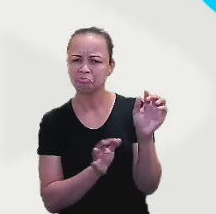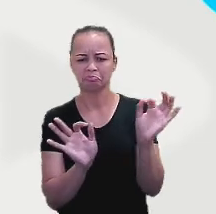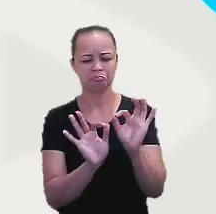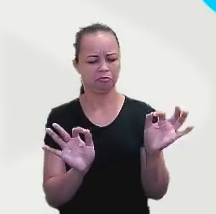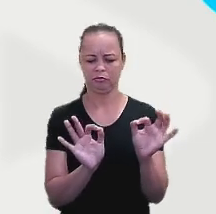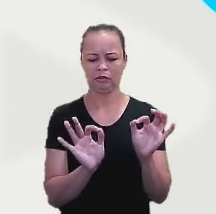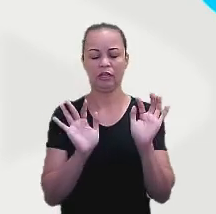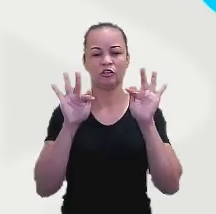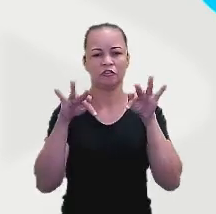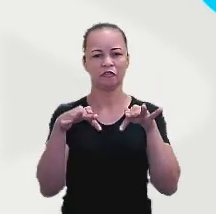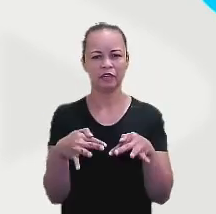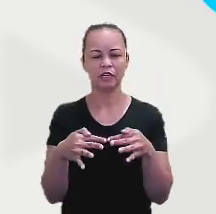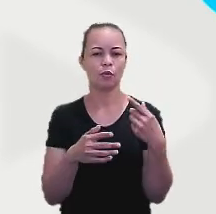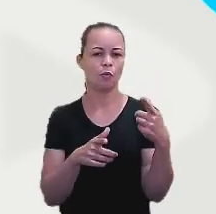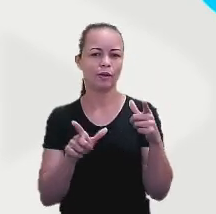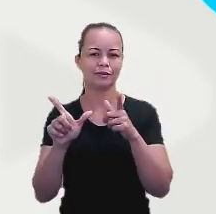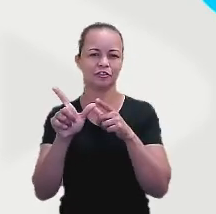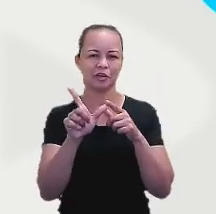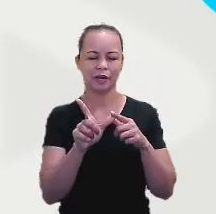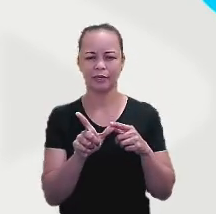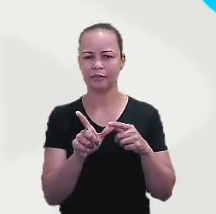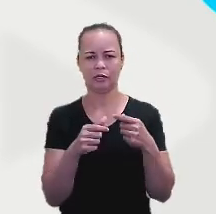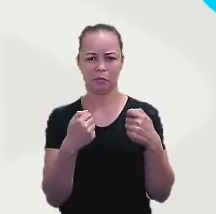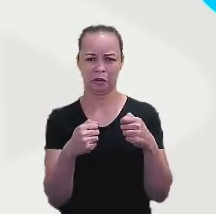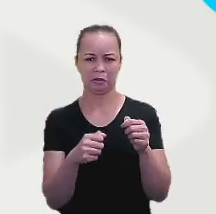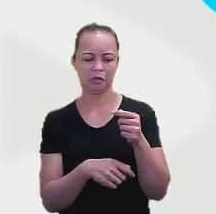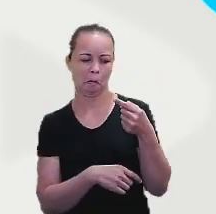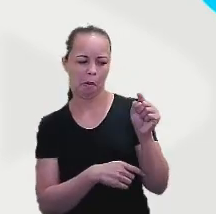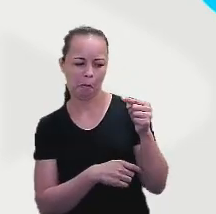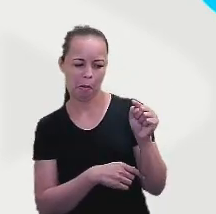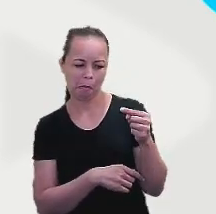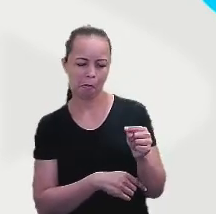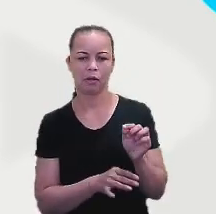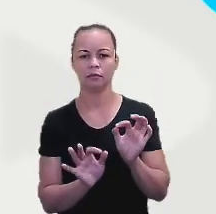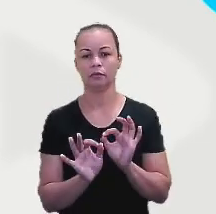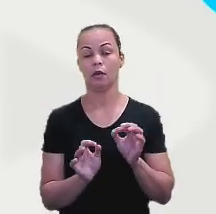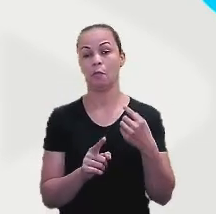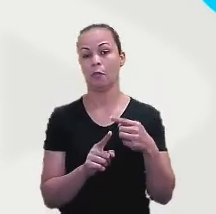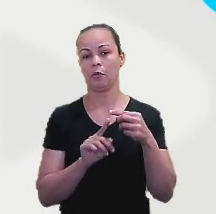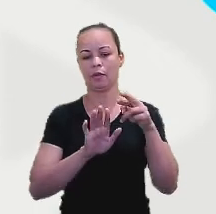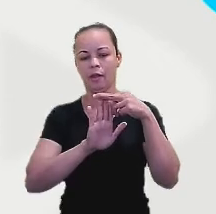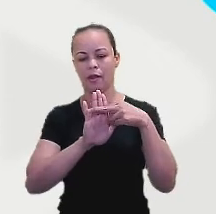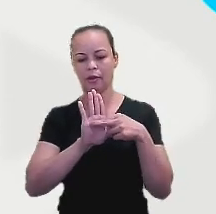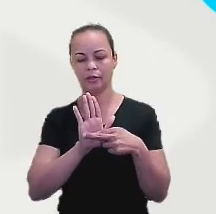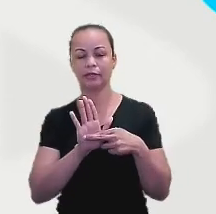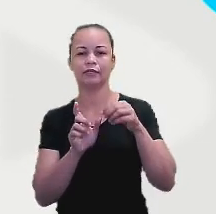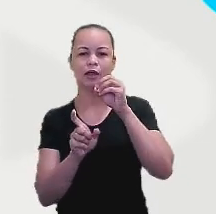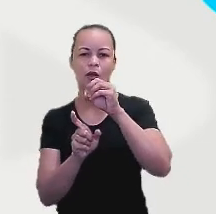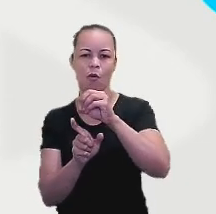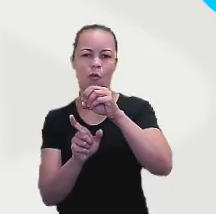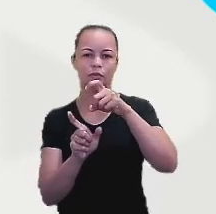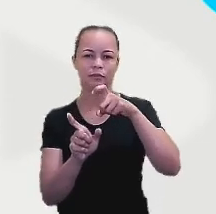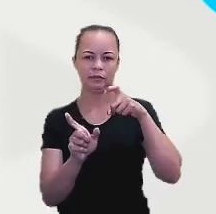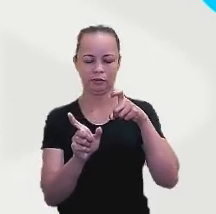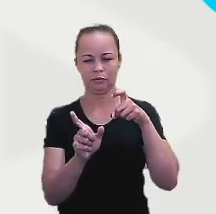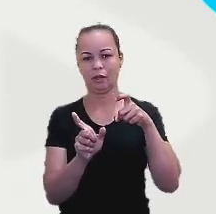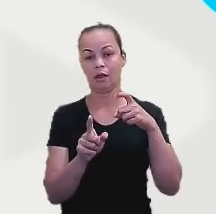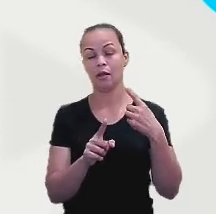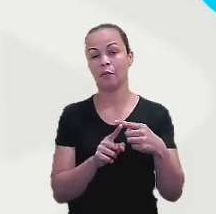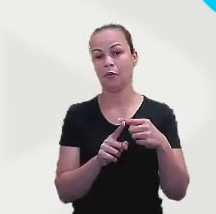essas terminações aí com essas letras, não acentua. Por quê? Porque essa já é a regra da oxítona, então não serve para